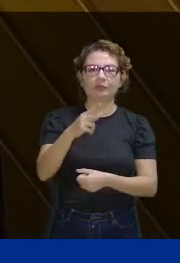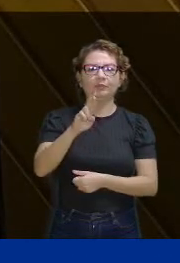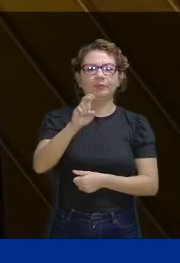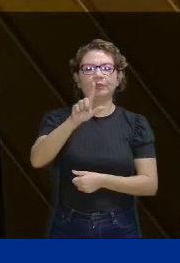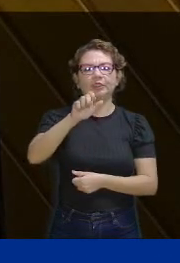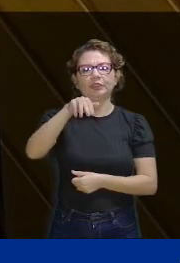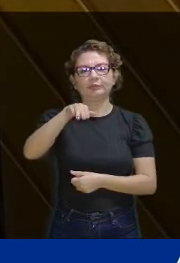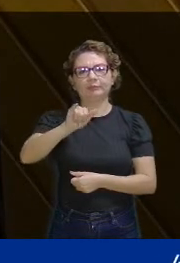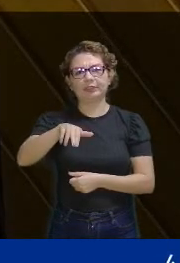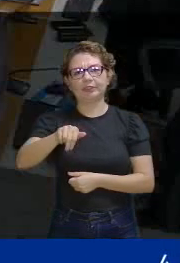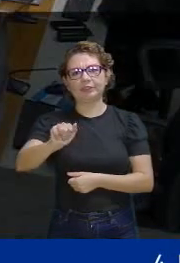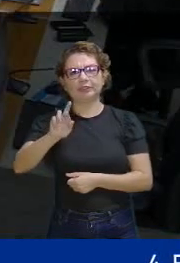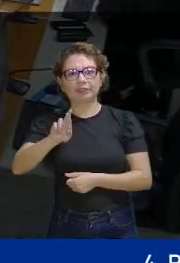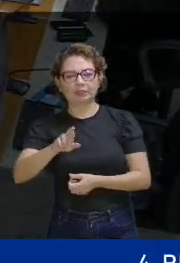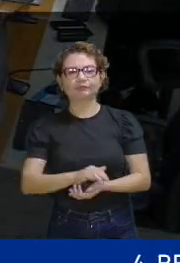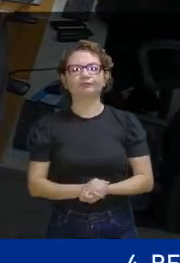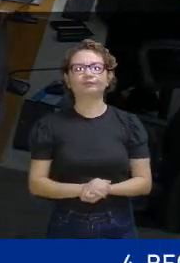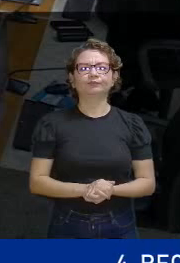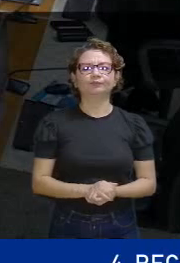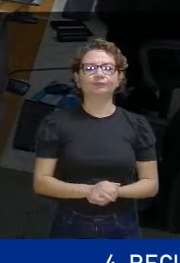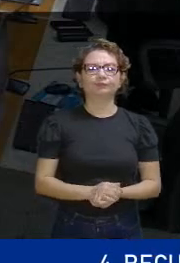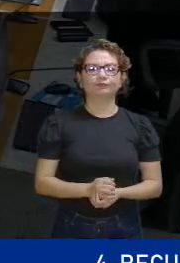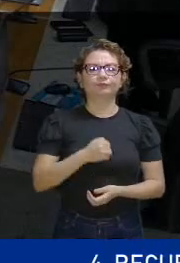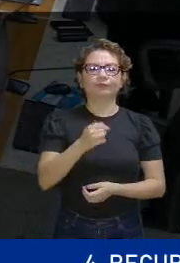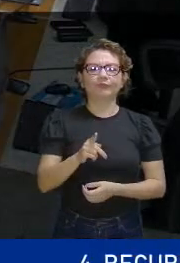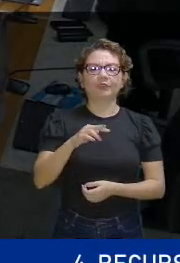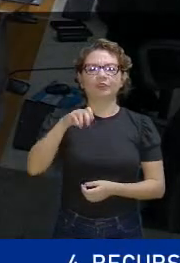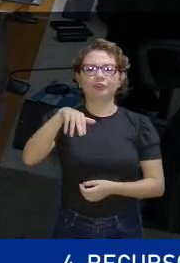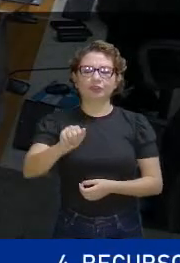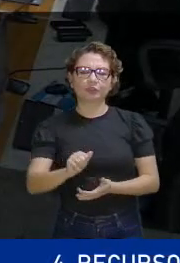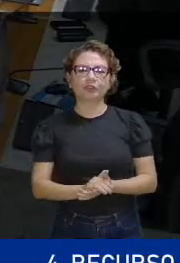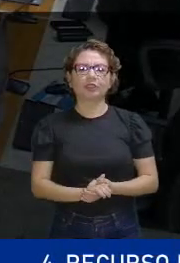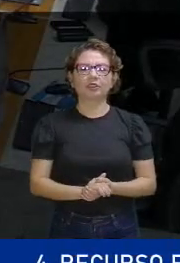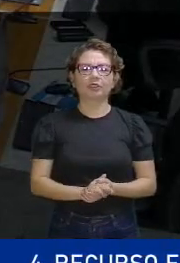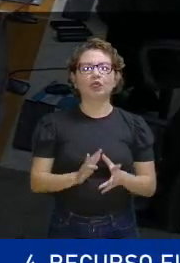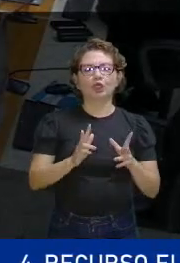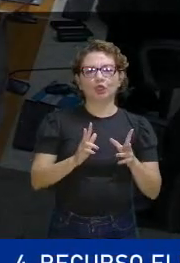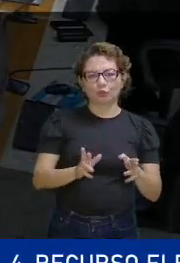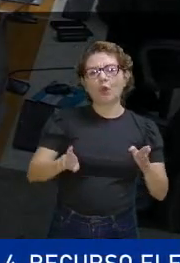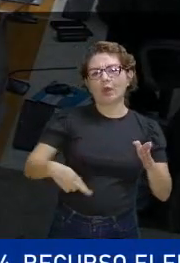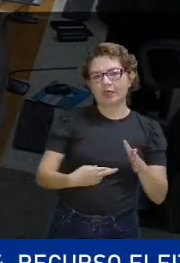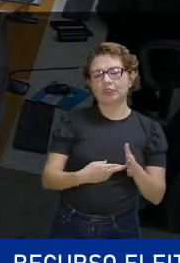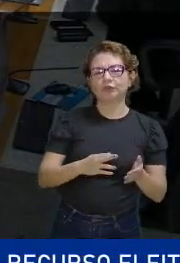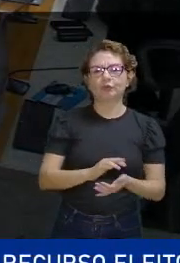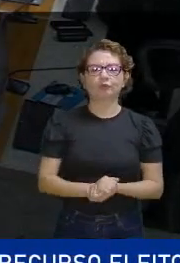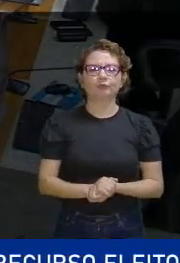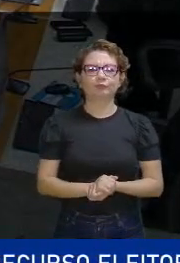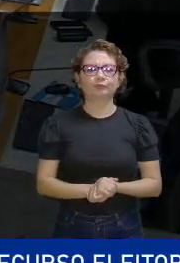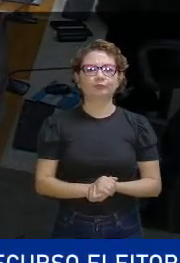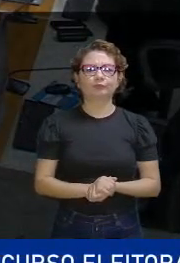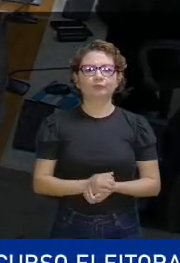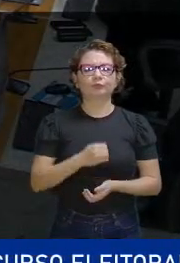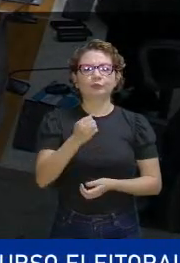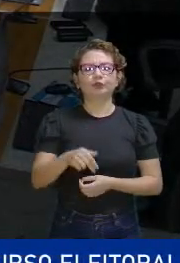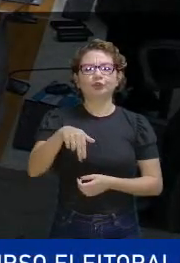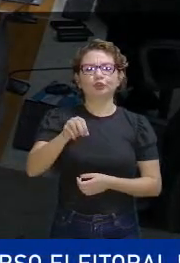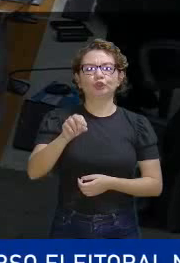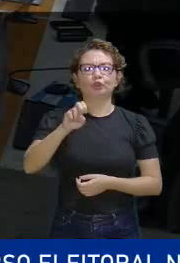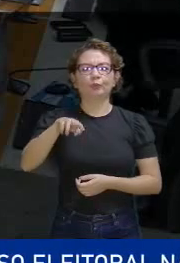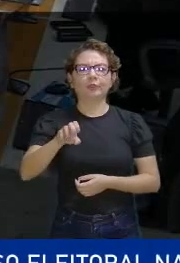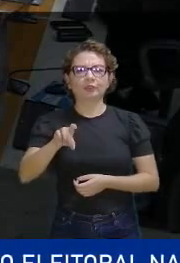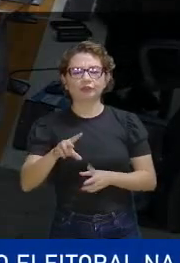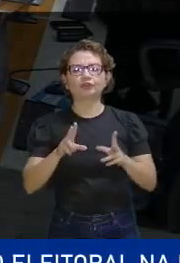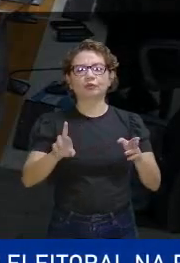Também. Doutora Tina, Imagem ampla do Eu plenário. acompanho o relator. doutor Normando Souza, Eu também